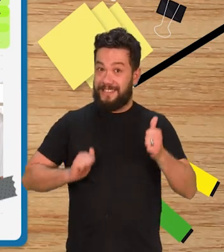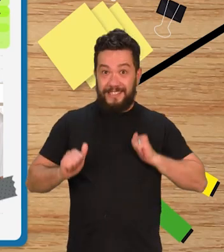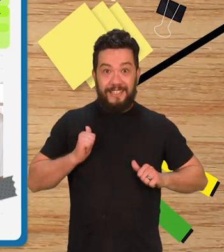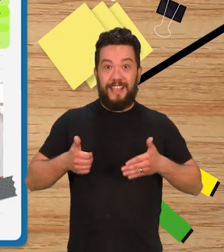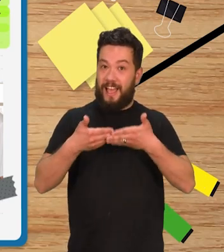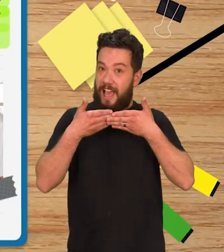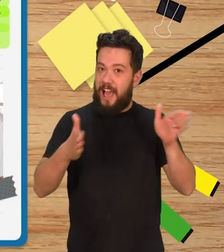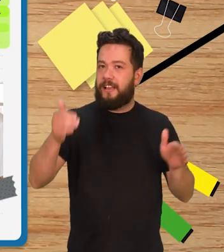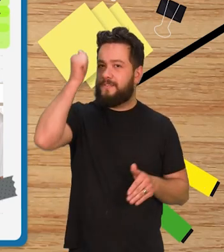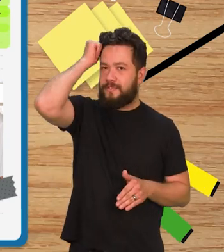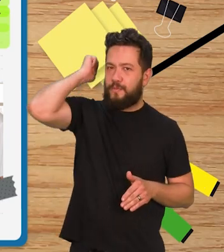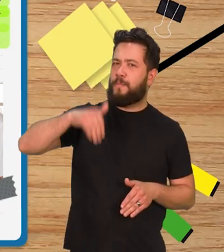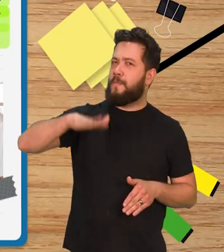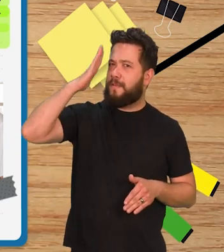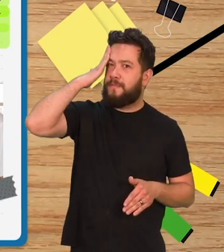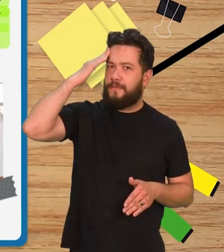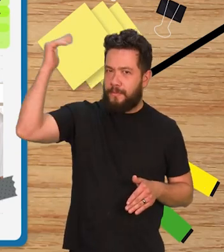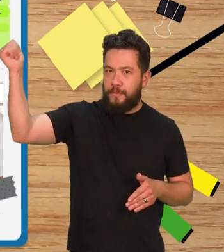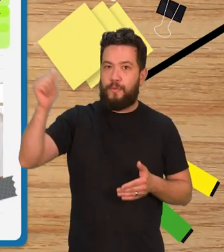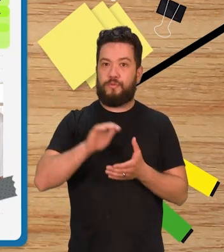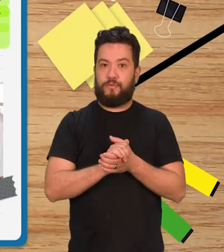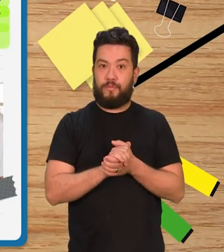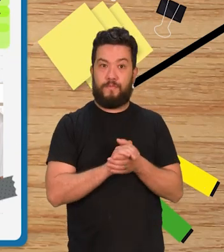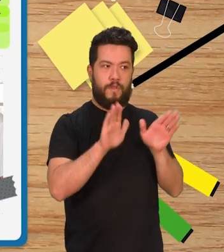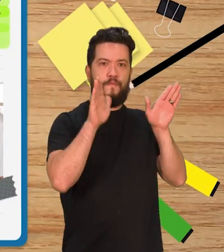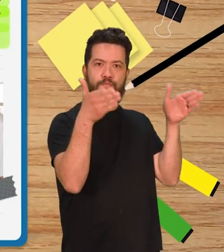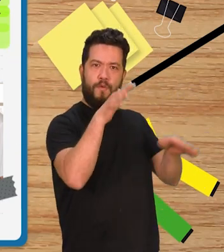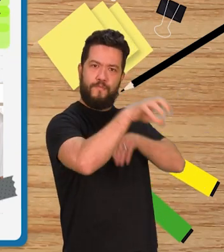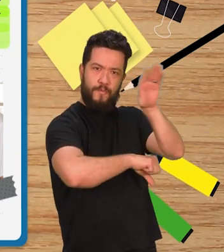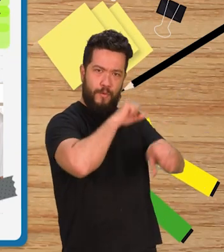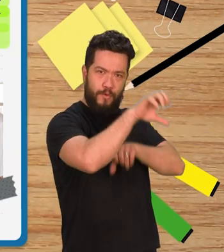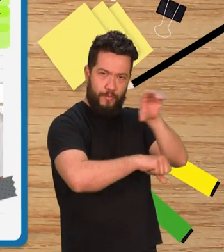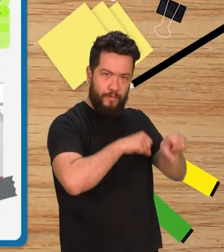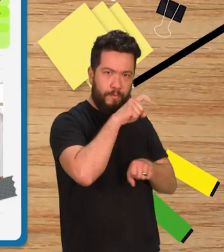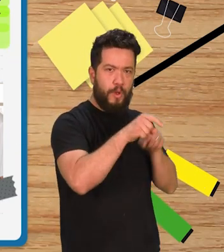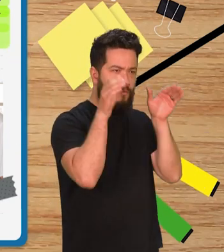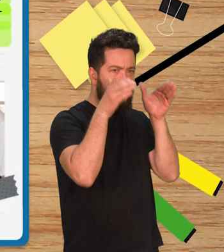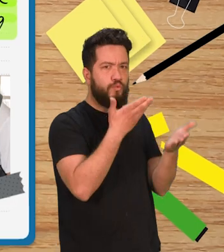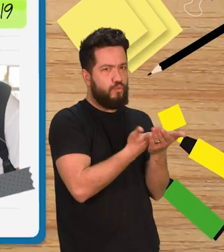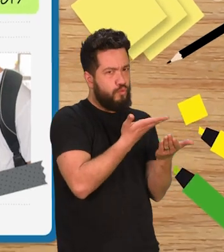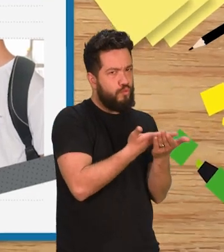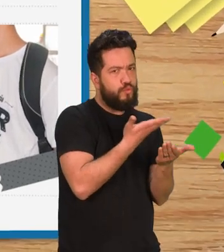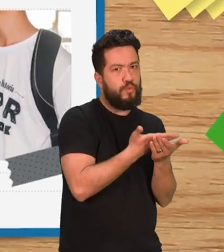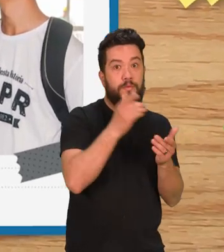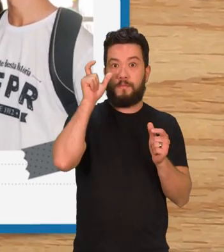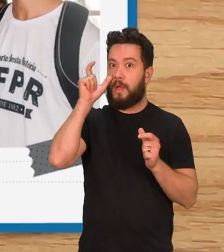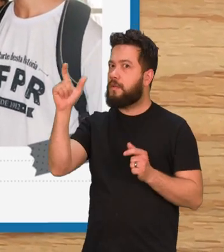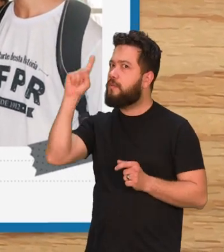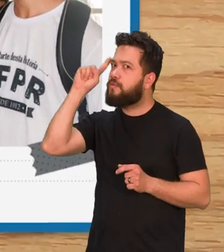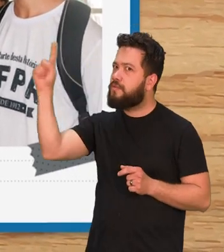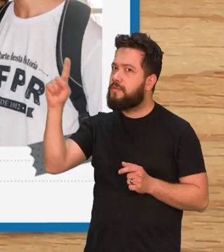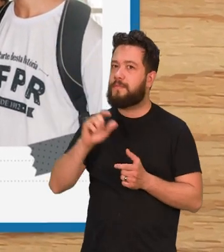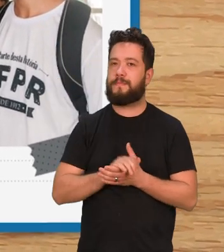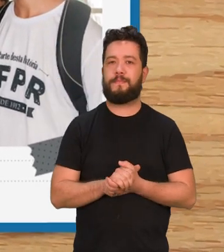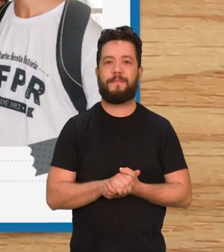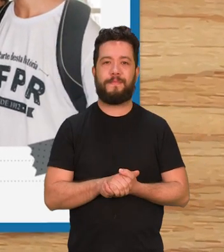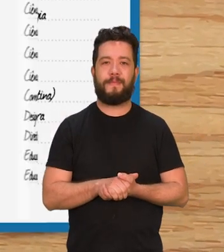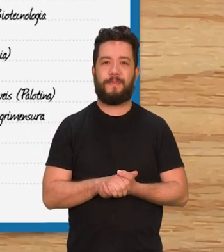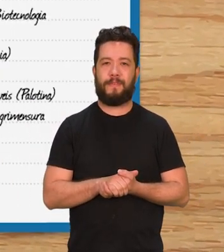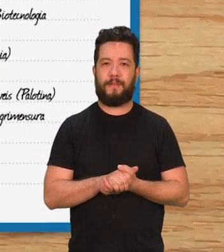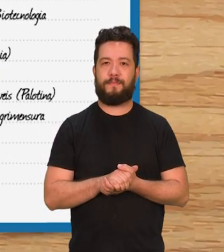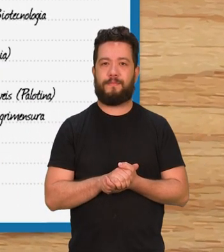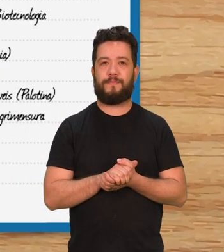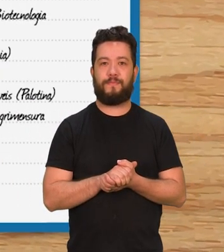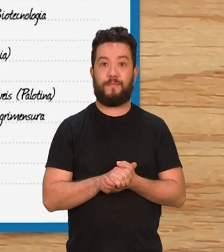Está chegando o vestibular mais esperado do ano. É hora de juntar os fichamentos, focar nos estudos e se concentrar nas datas.